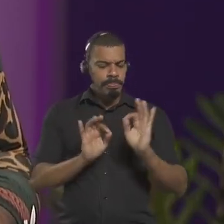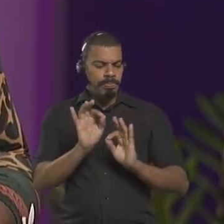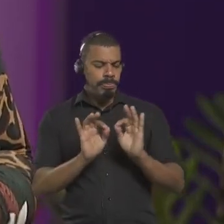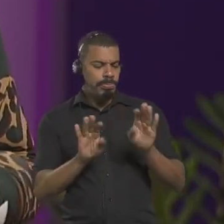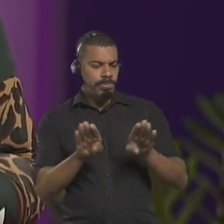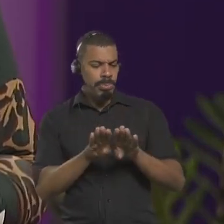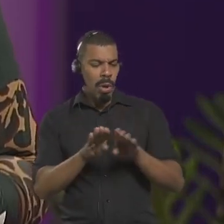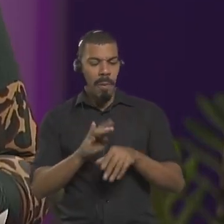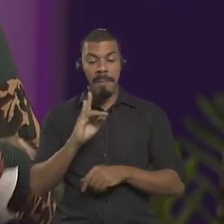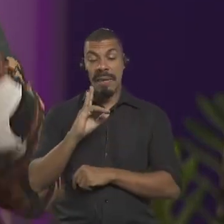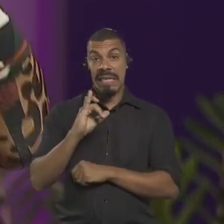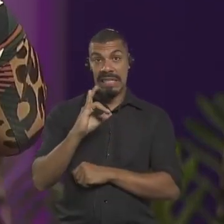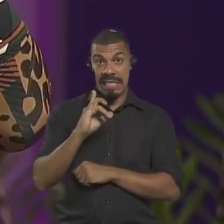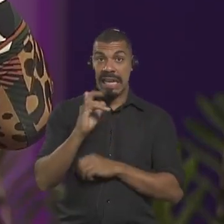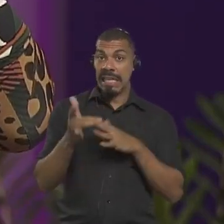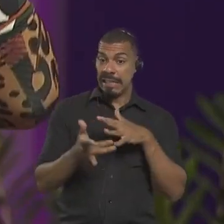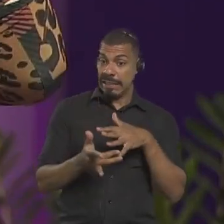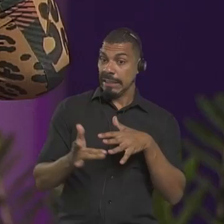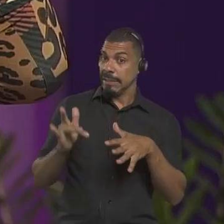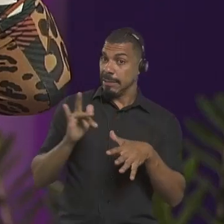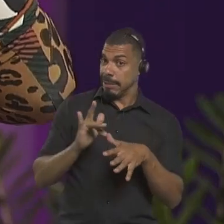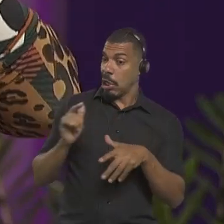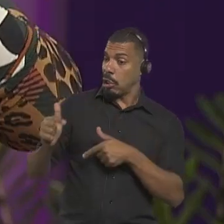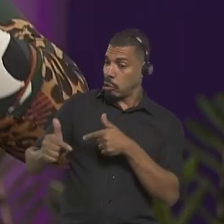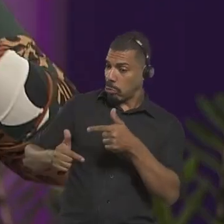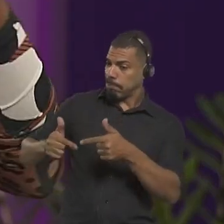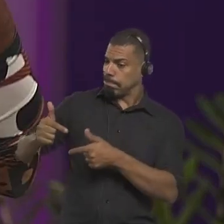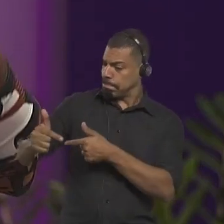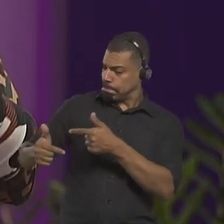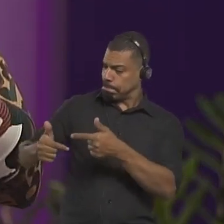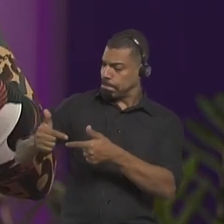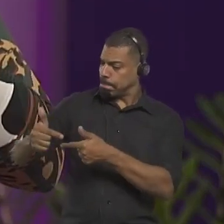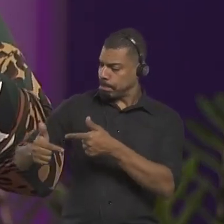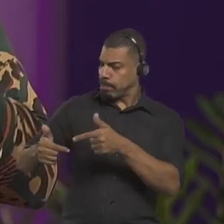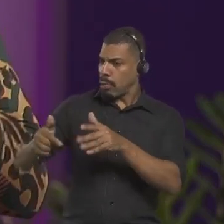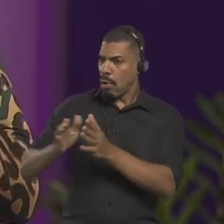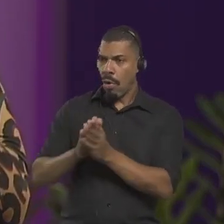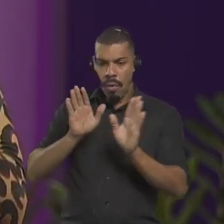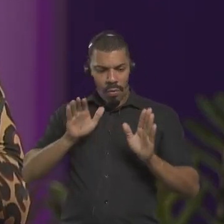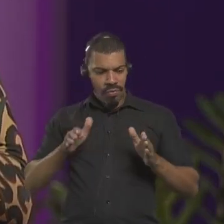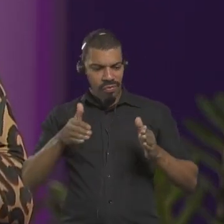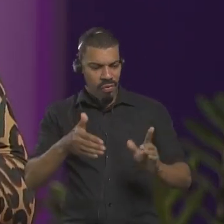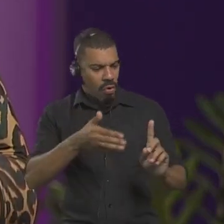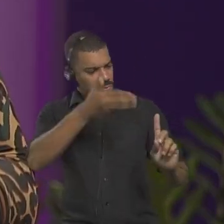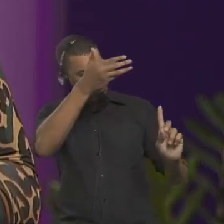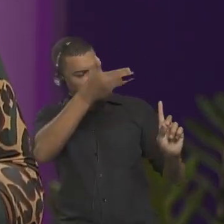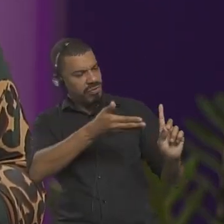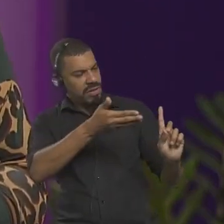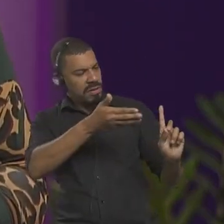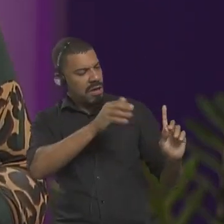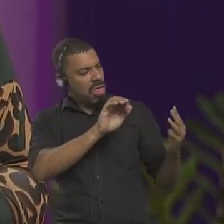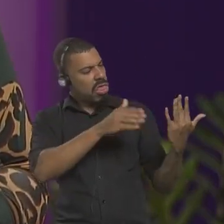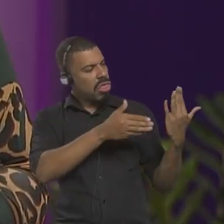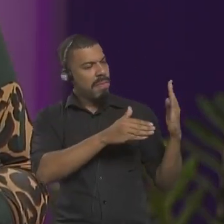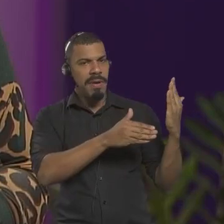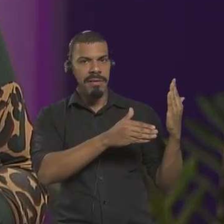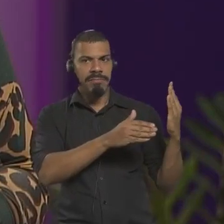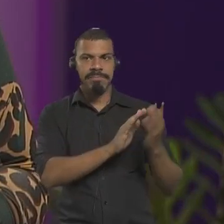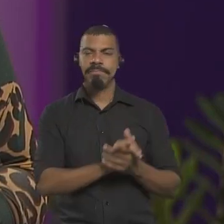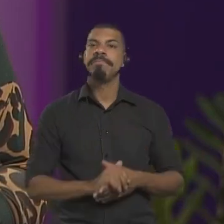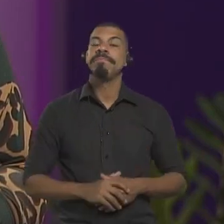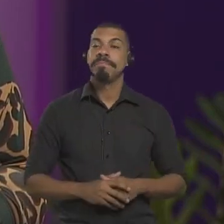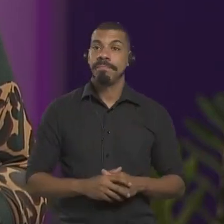meu Instagram, nos lugares onde eu estou, essa beleza que eu olho para o espelho, que eu consigo me enxergar hoje, ela não veio de